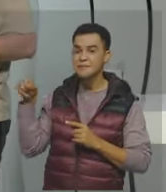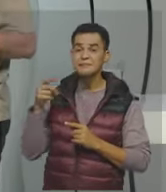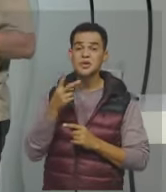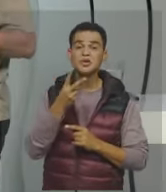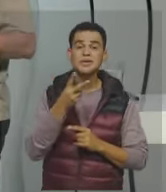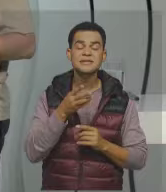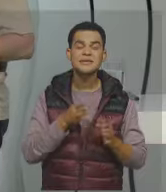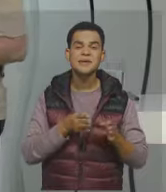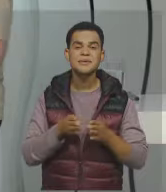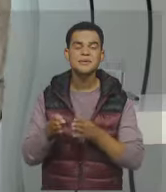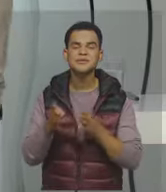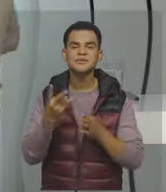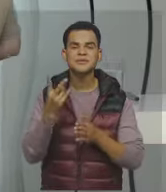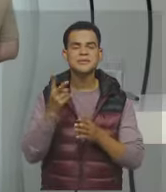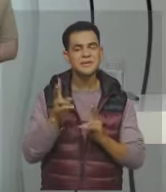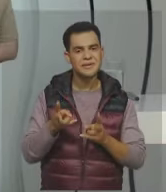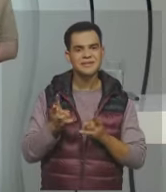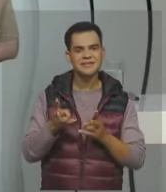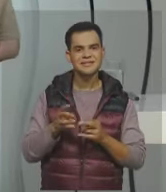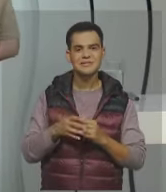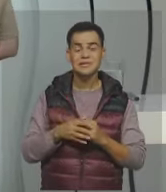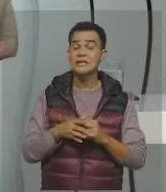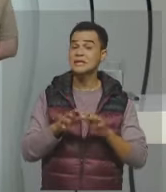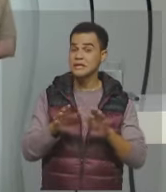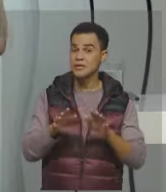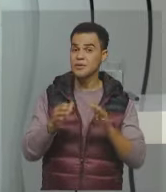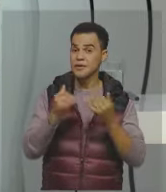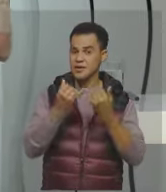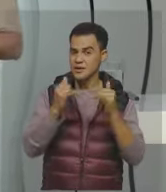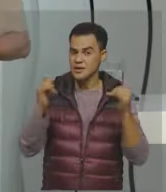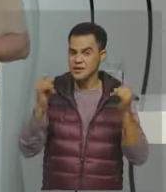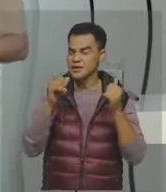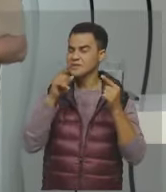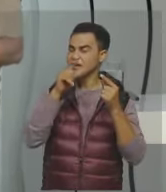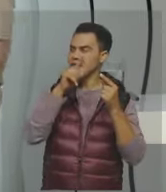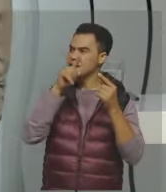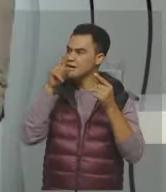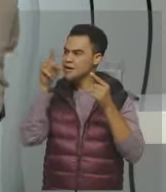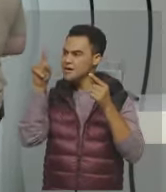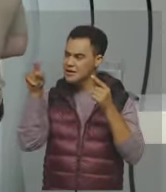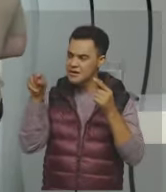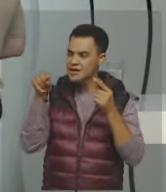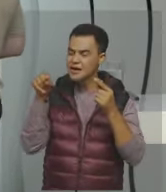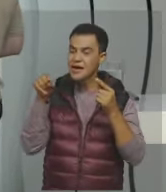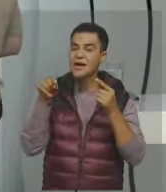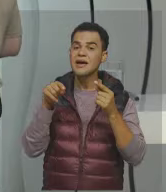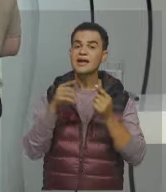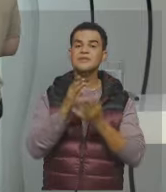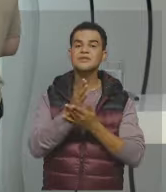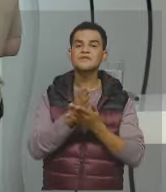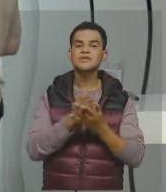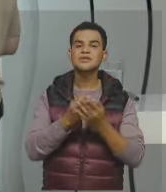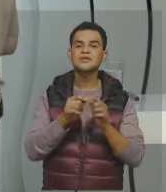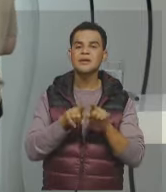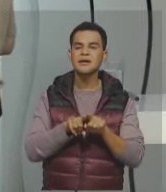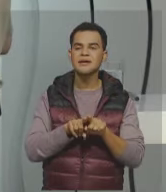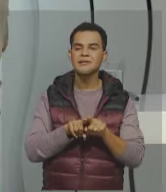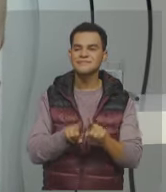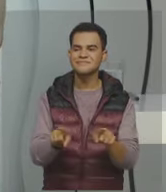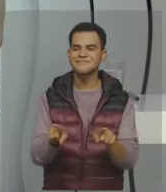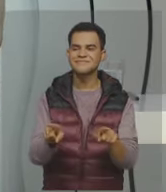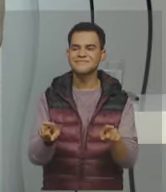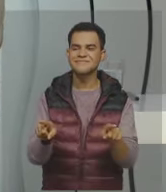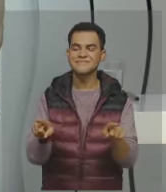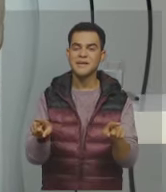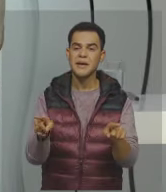caso, a corrente elétrica que vai chegar aqui, que são 2 amperes, vai se dividir. Metade passando aqui, metade